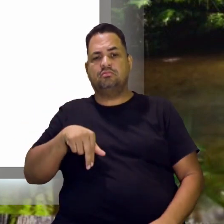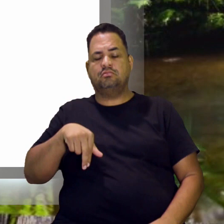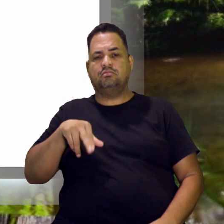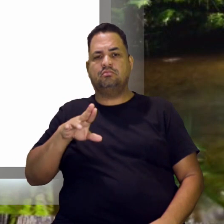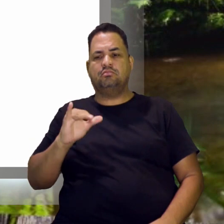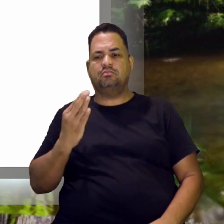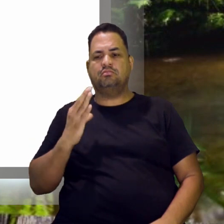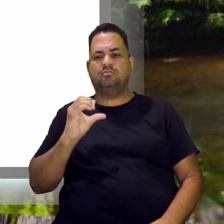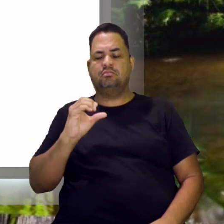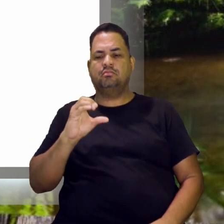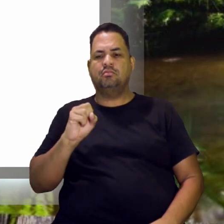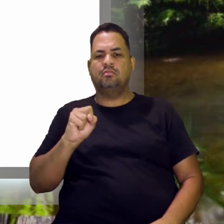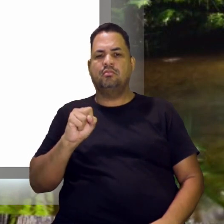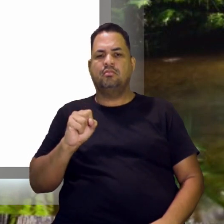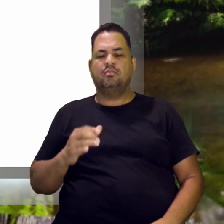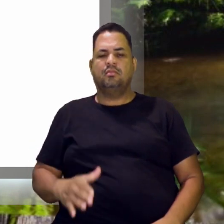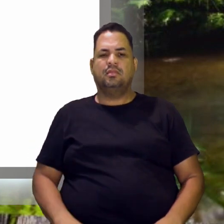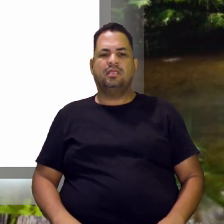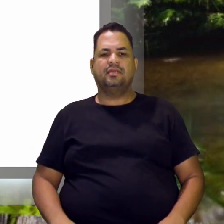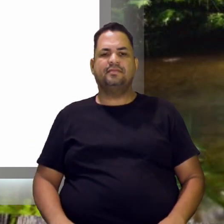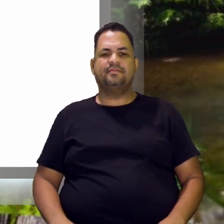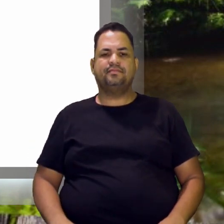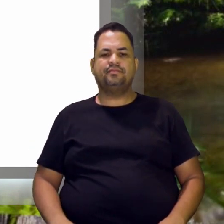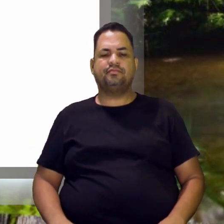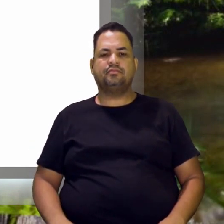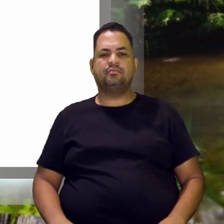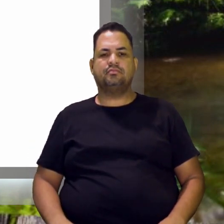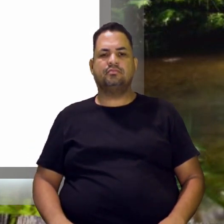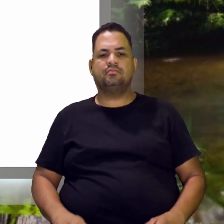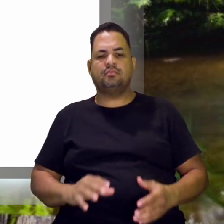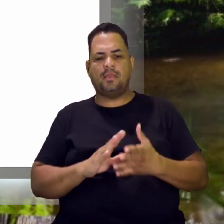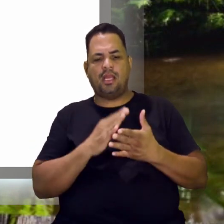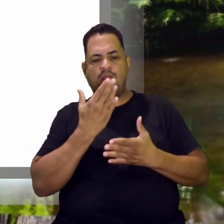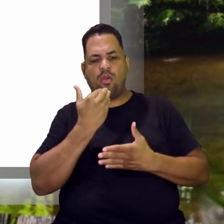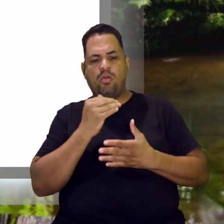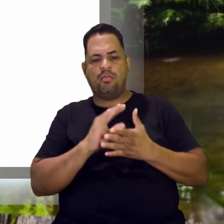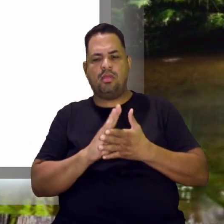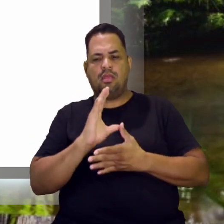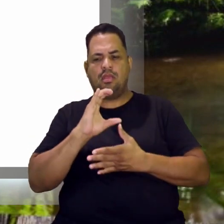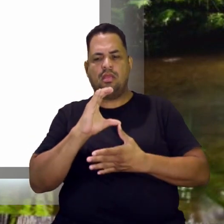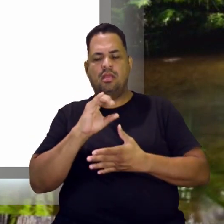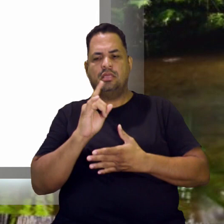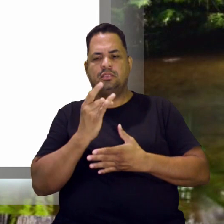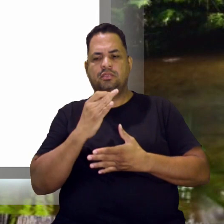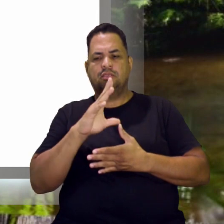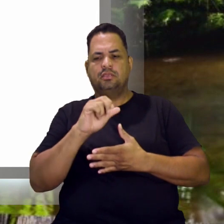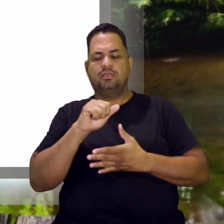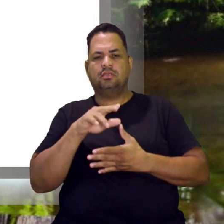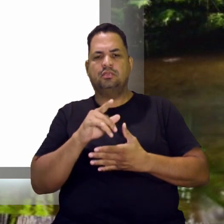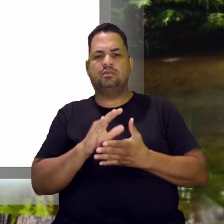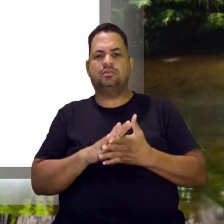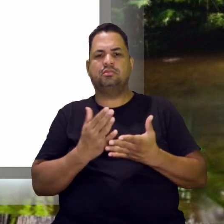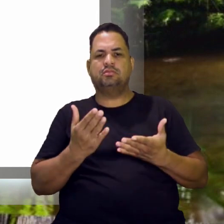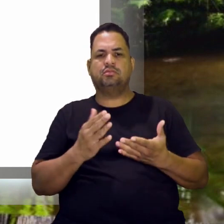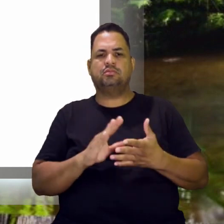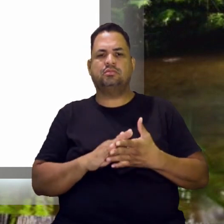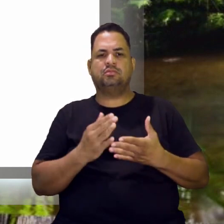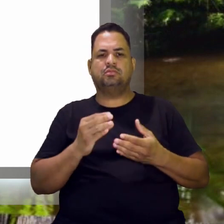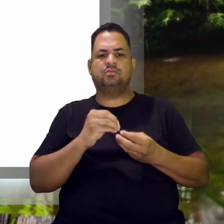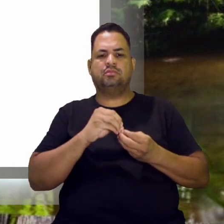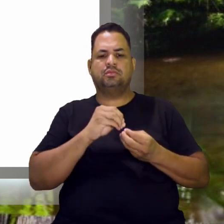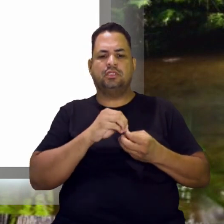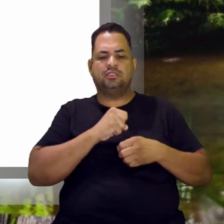nicho de determinado animal. Ele se alimenta de castanha, né? ele é um dispersador